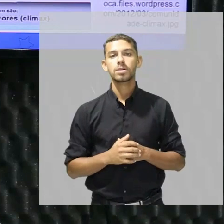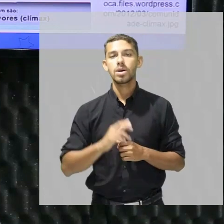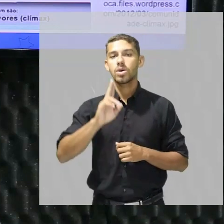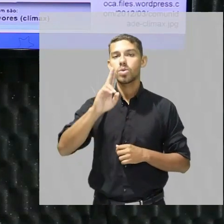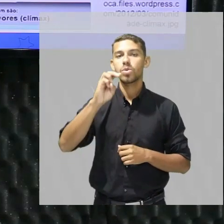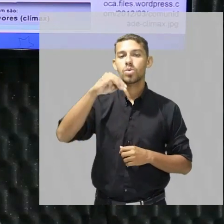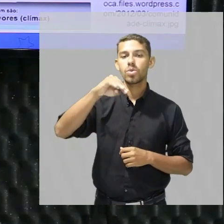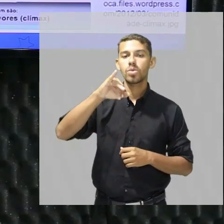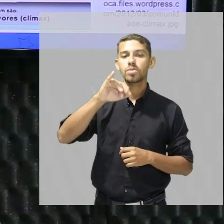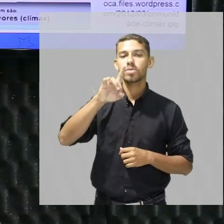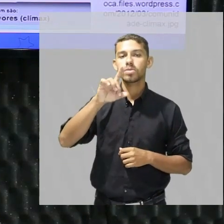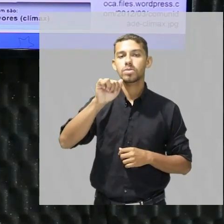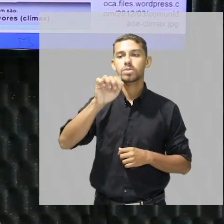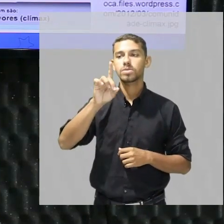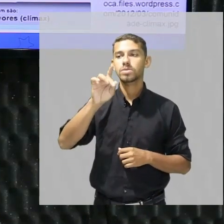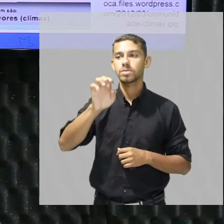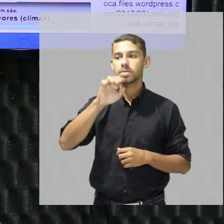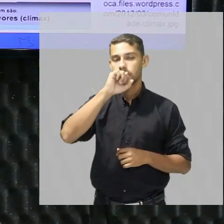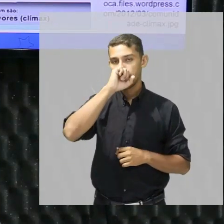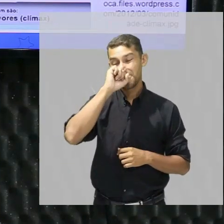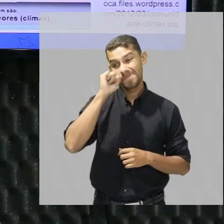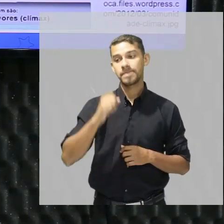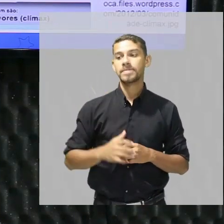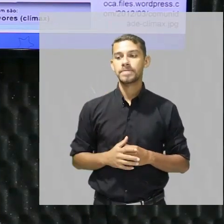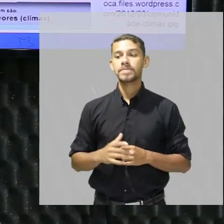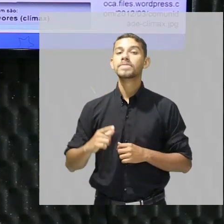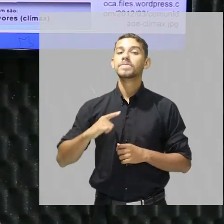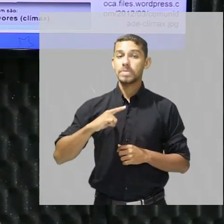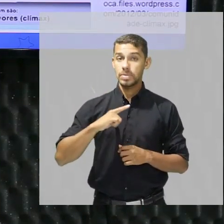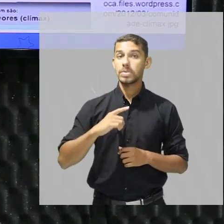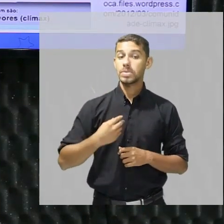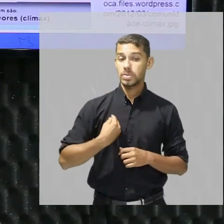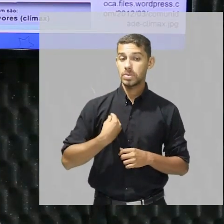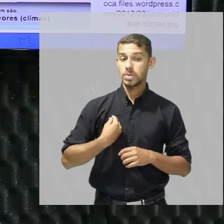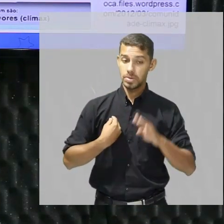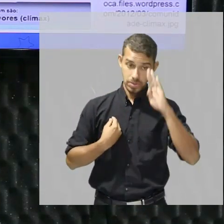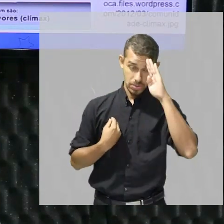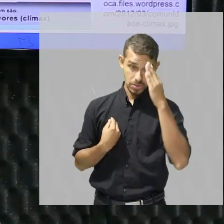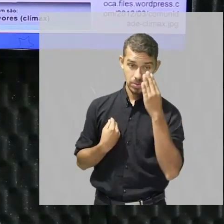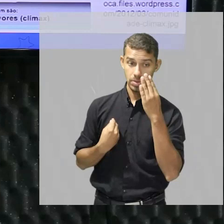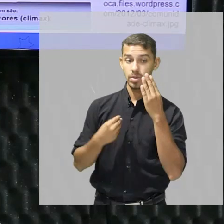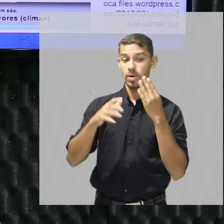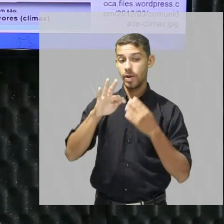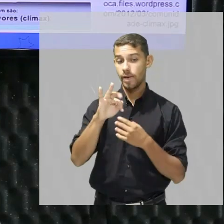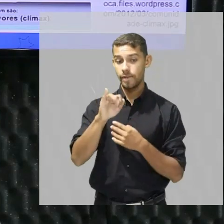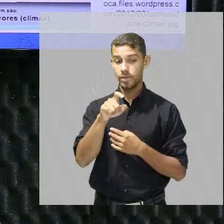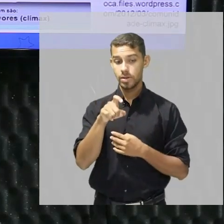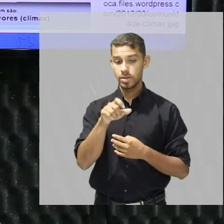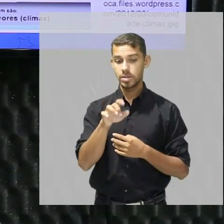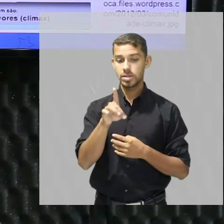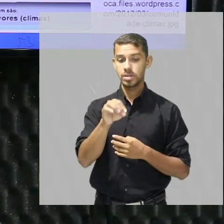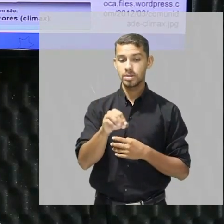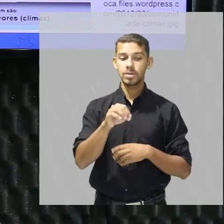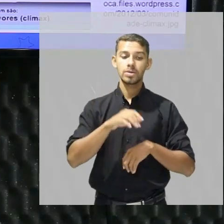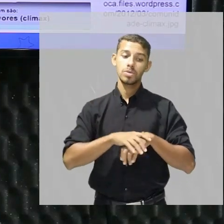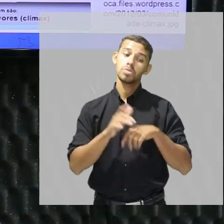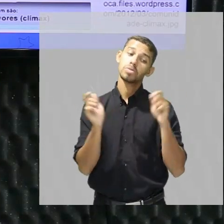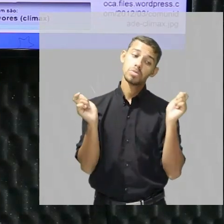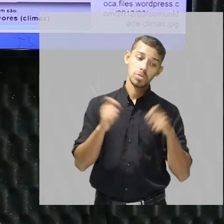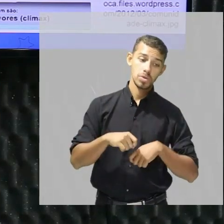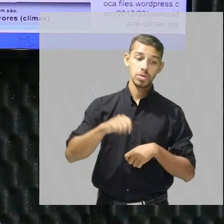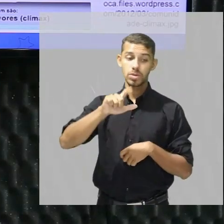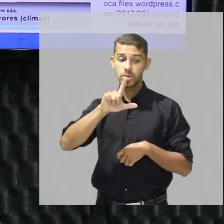umidade, por exemplo, tá? Então, aqui nós temos as espécies pioneiras se fixando, que pode ser líquens, pode